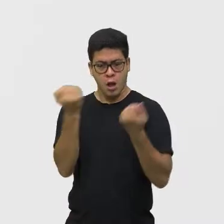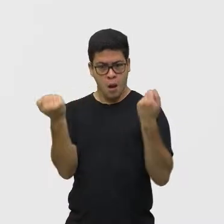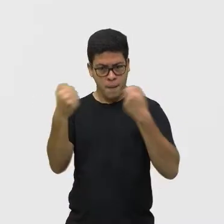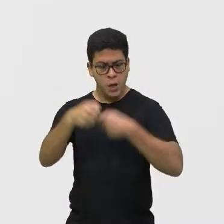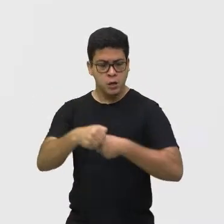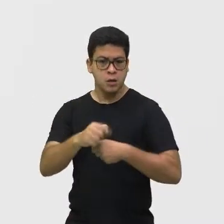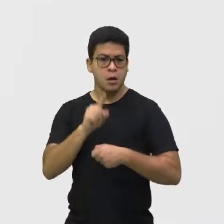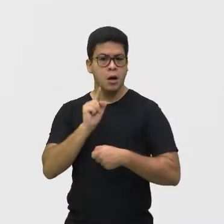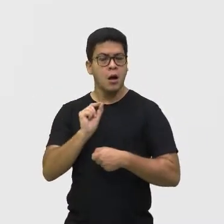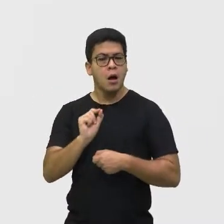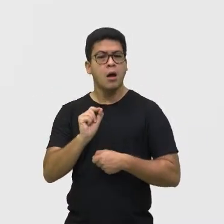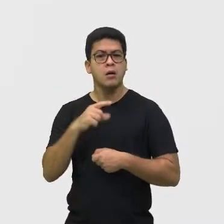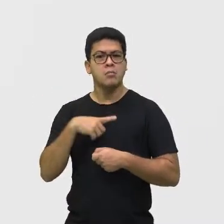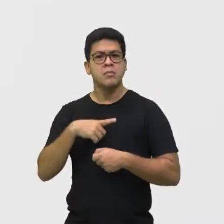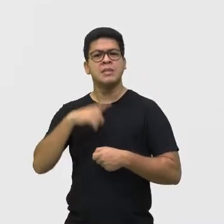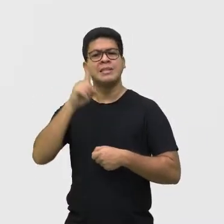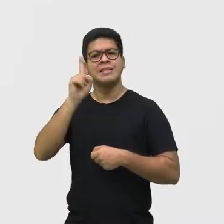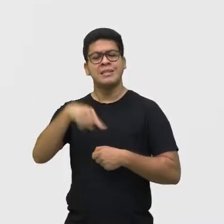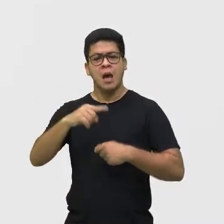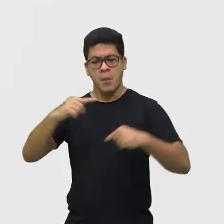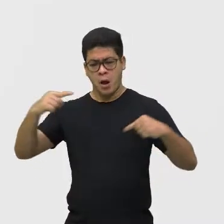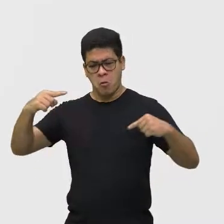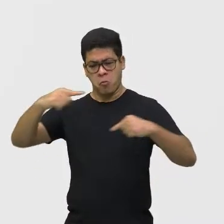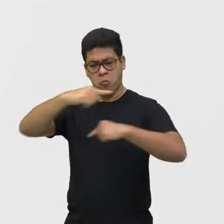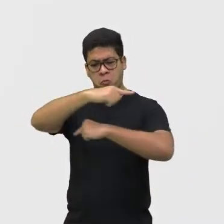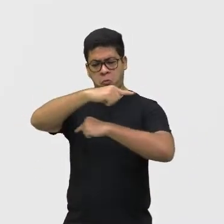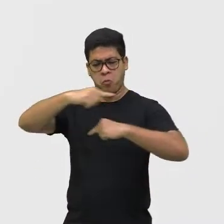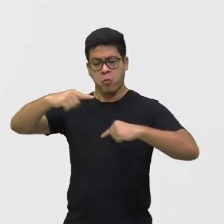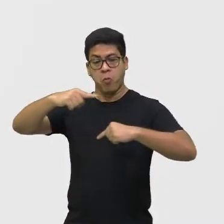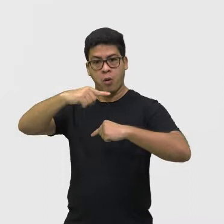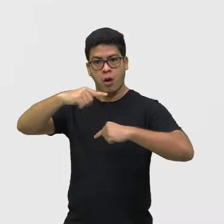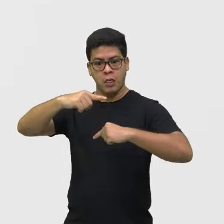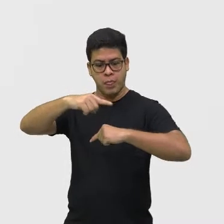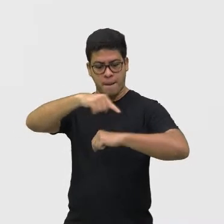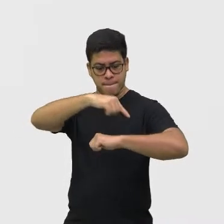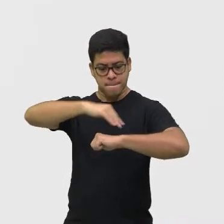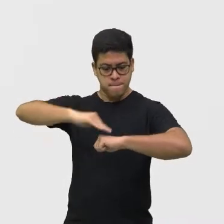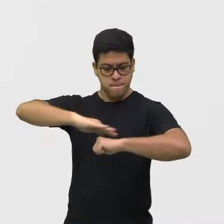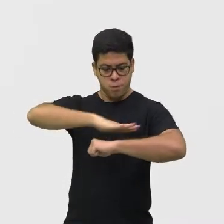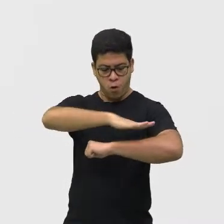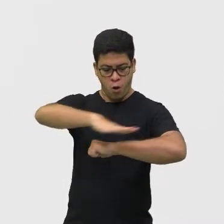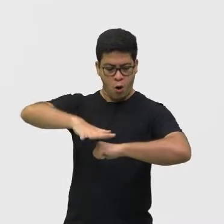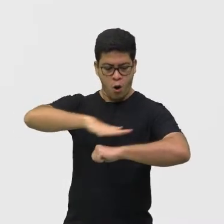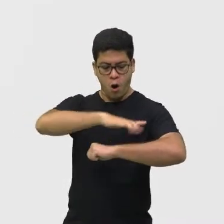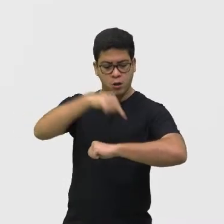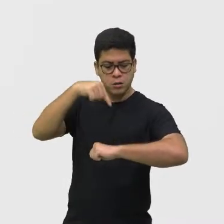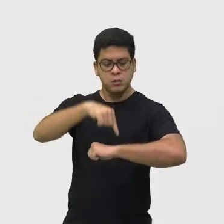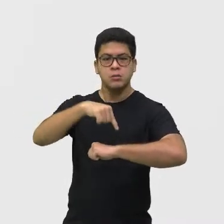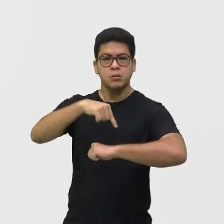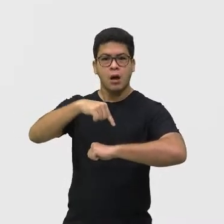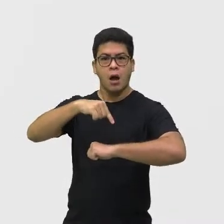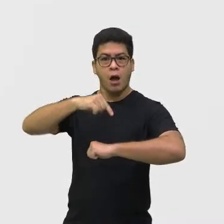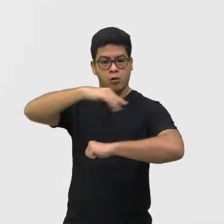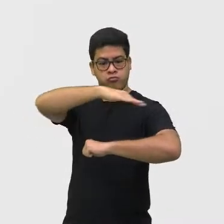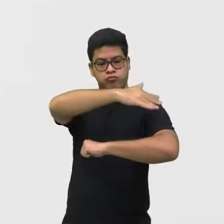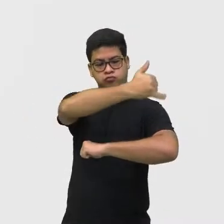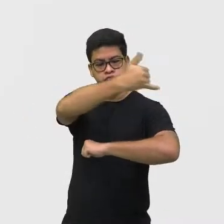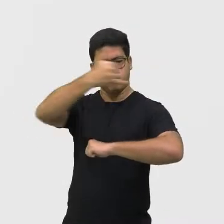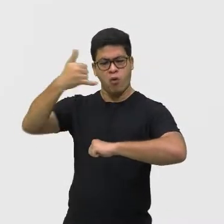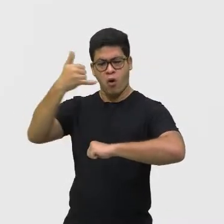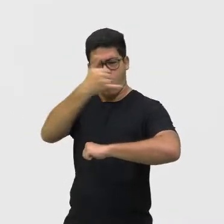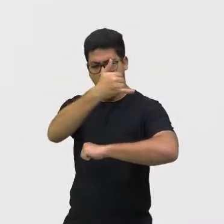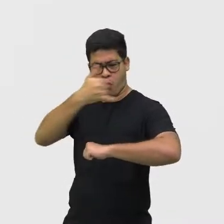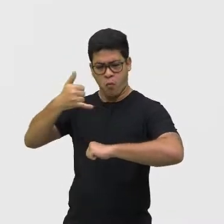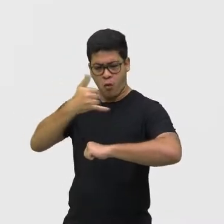força são sempre perpendiculares à superfície. Então, nós vamos ver aqui uma figura mostrando como são essas